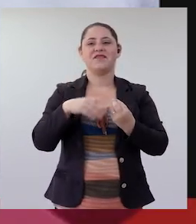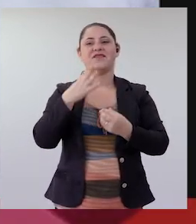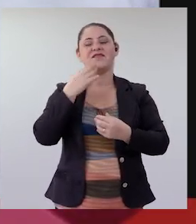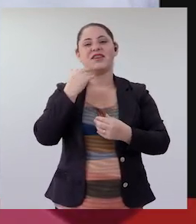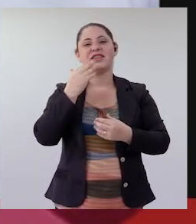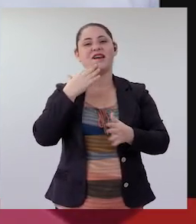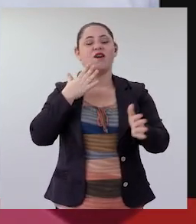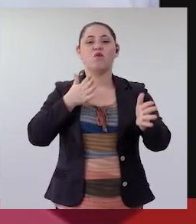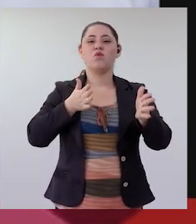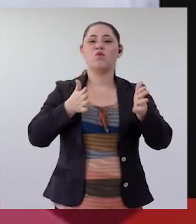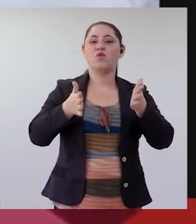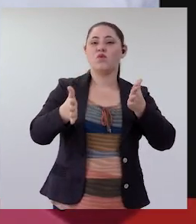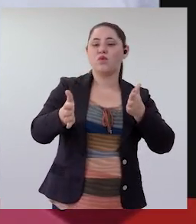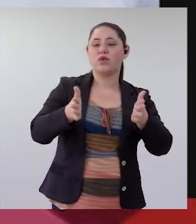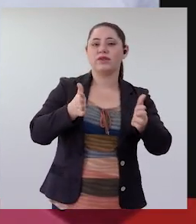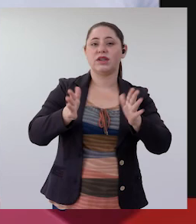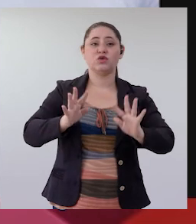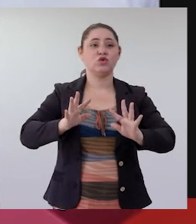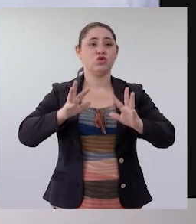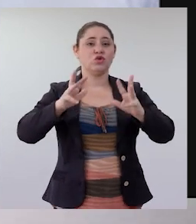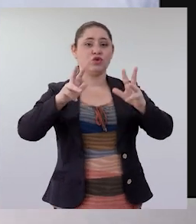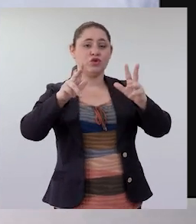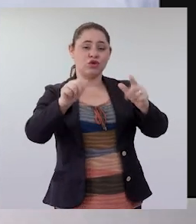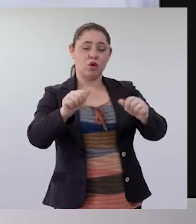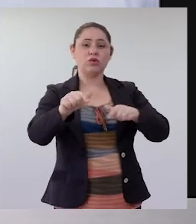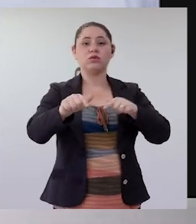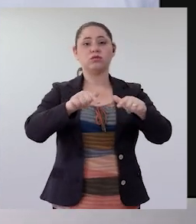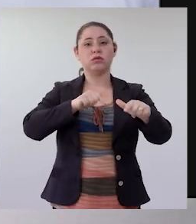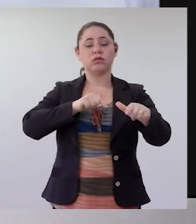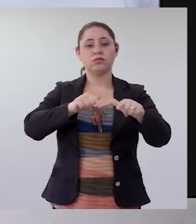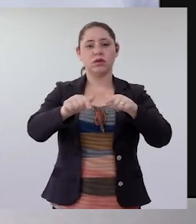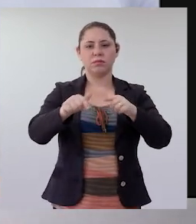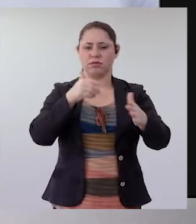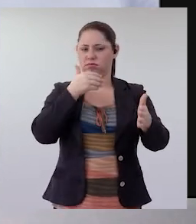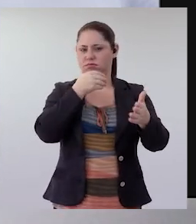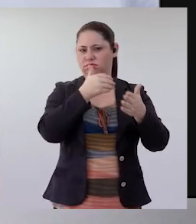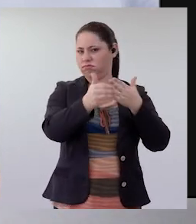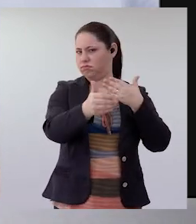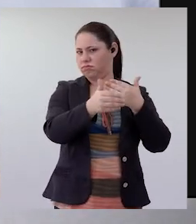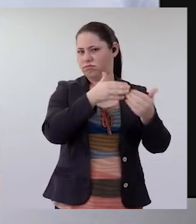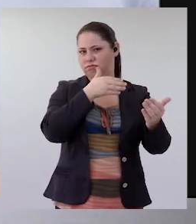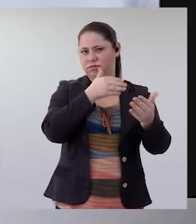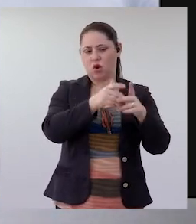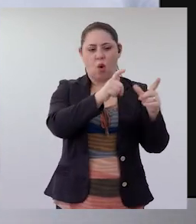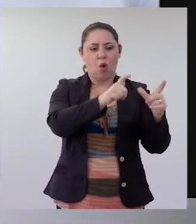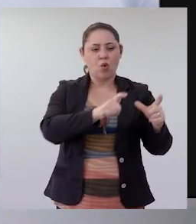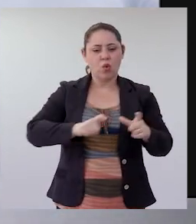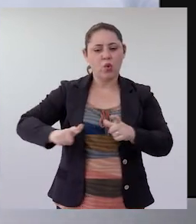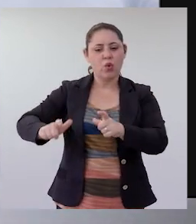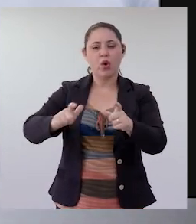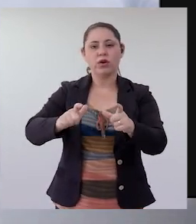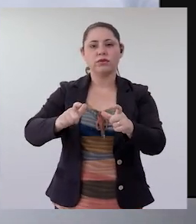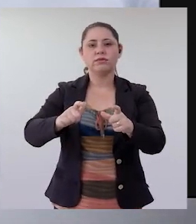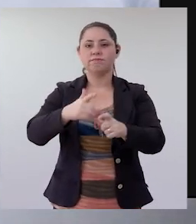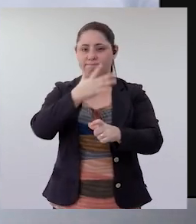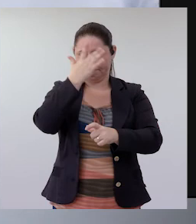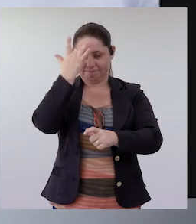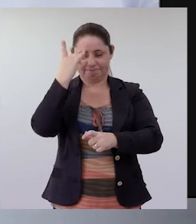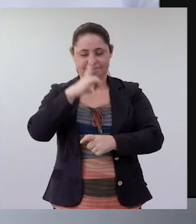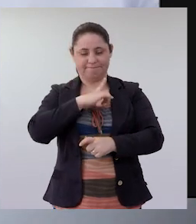para facilitar o acesso de todos à prestação de serviço, independente de onde a gente